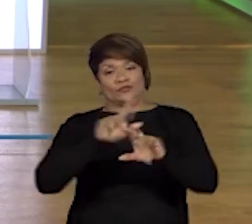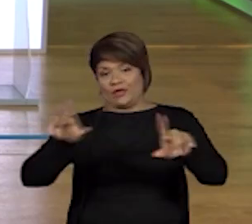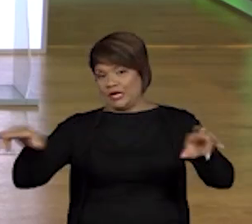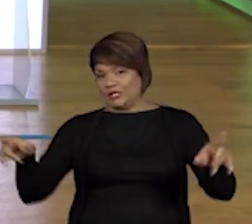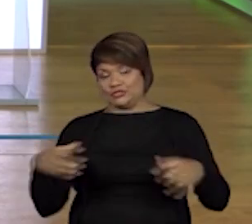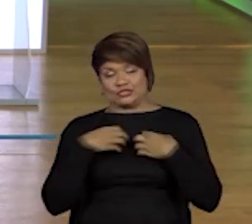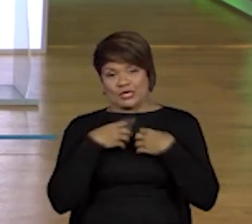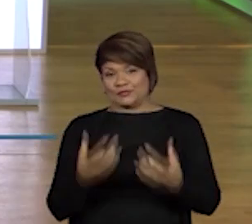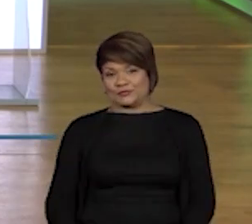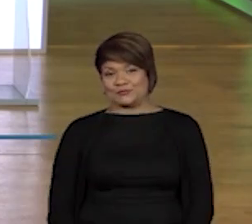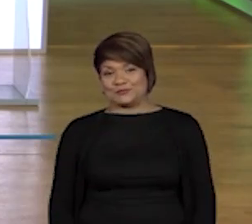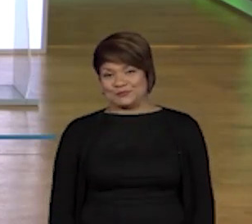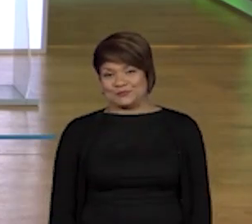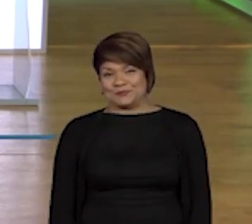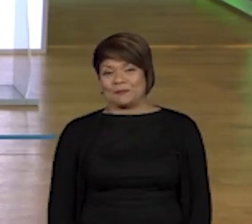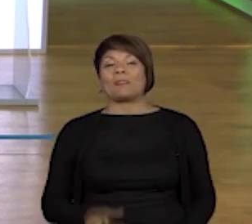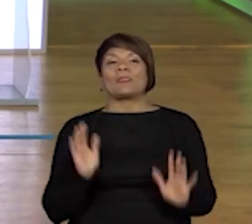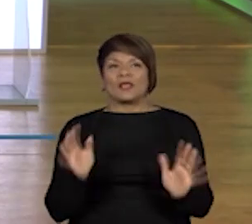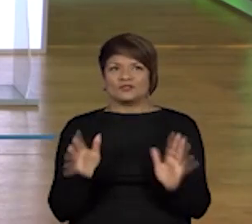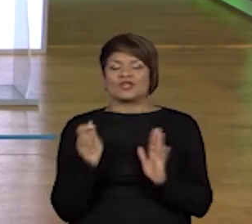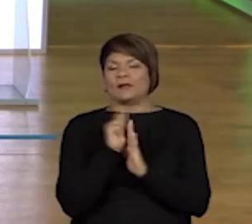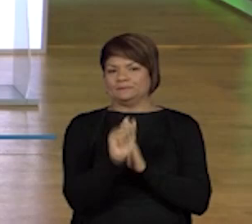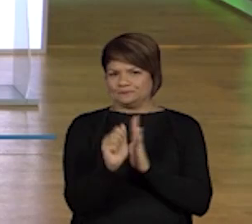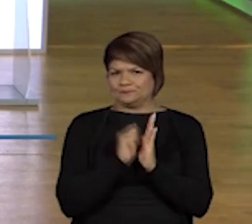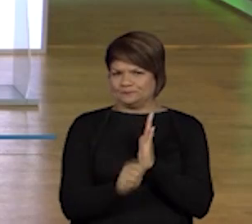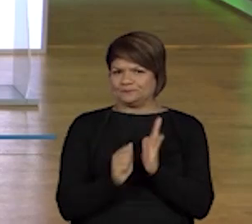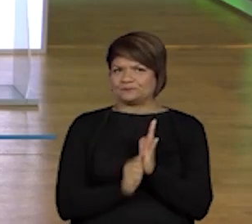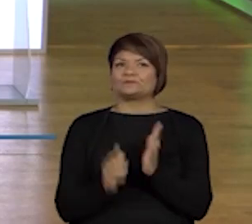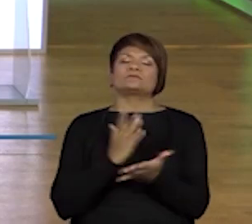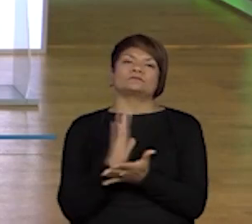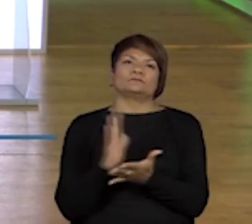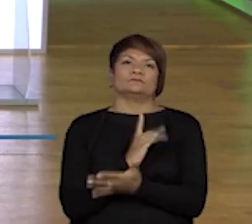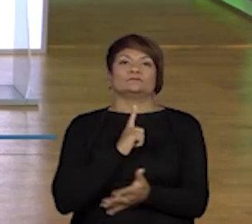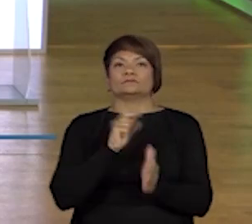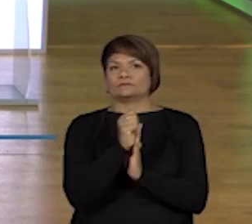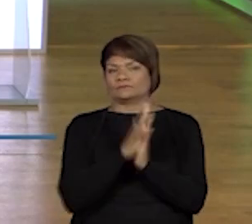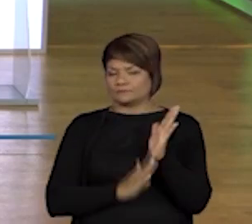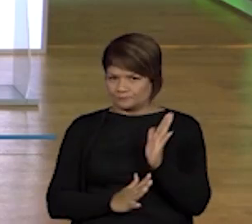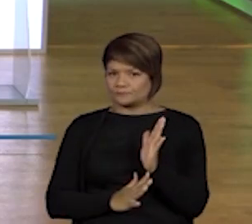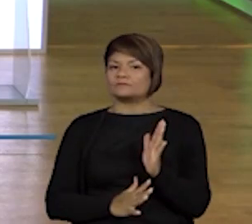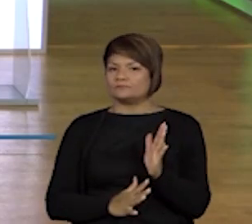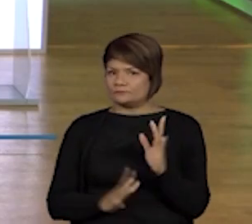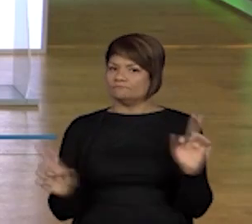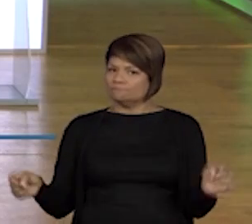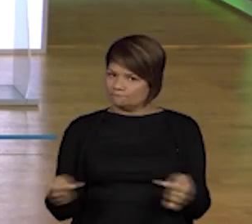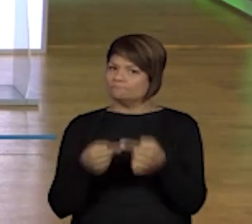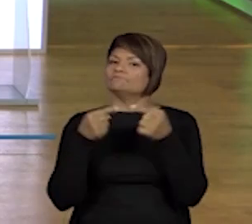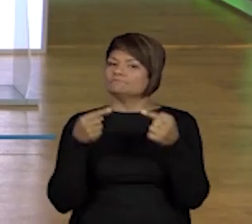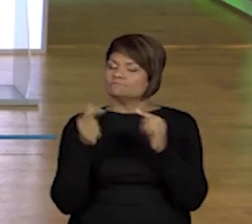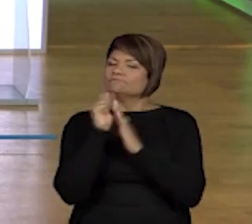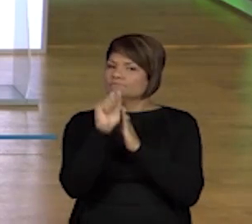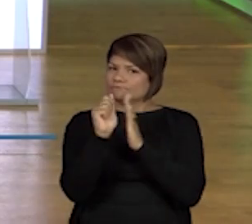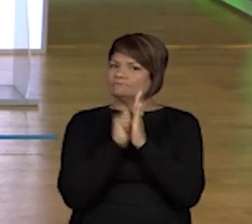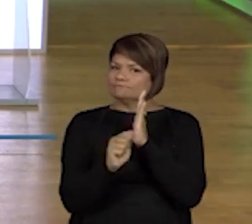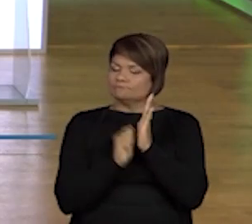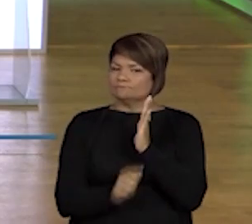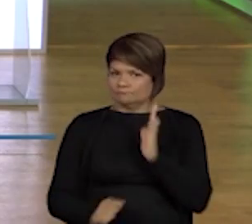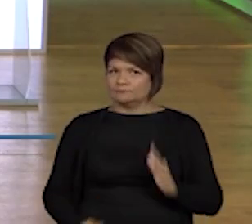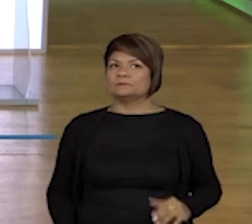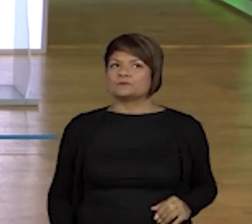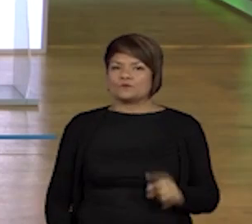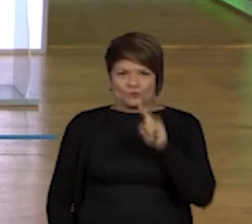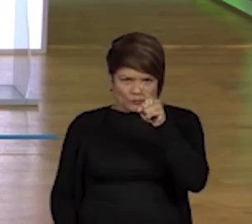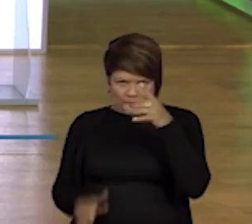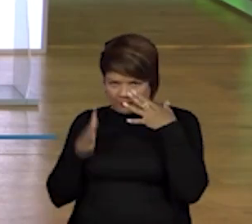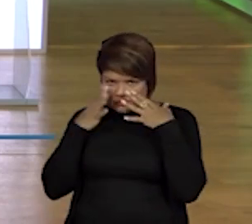mesmo. Nós já fizemos algumas marcações no texto, agora tem uma atividade aqui referente a essas marcações. Será que eles prestaram